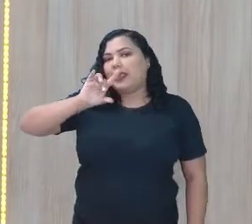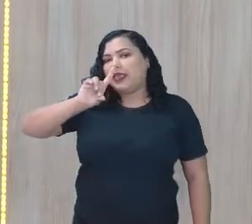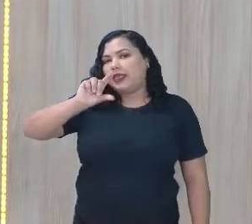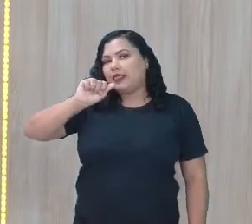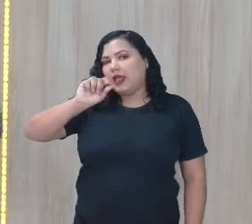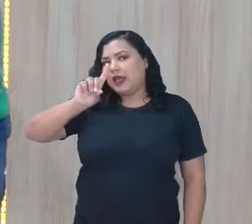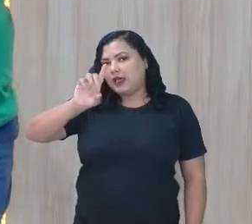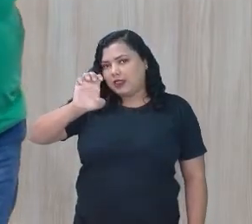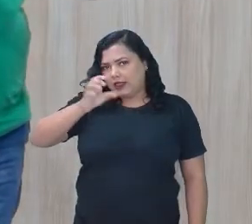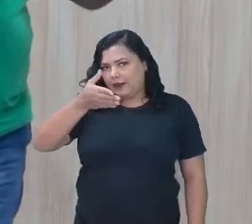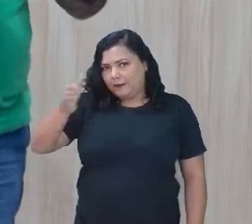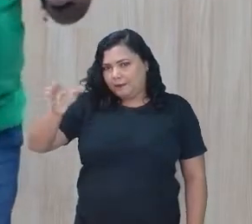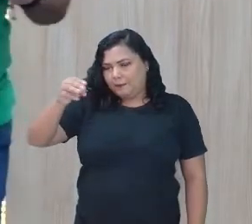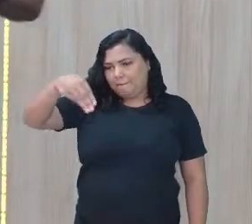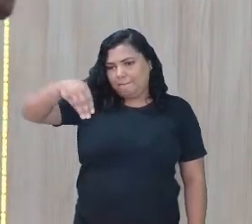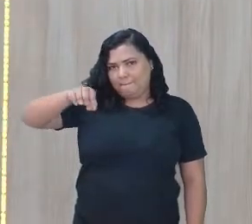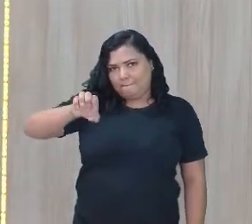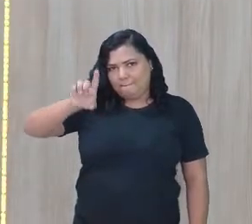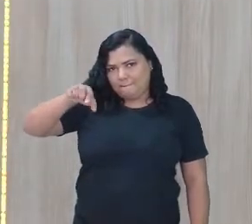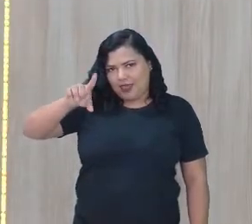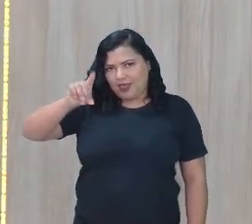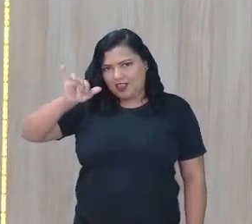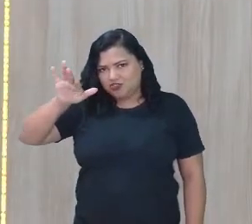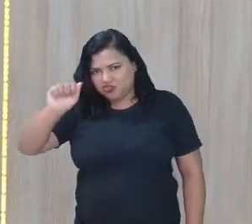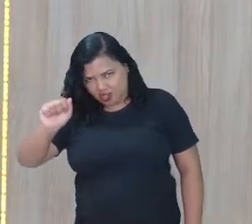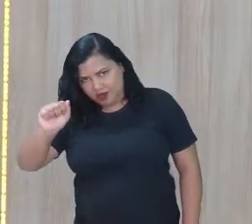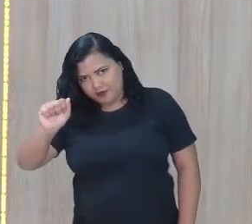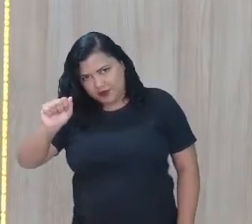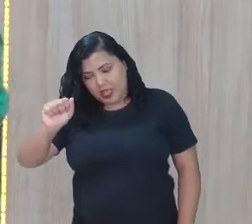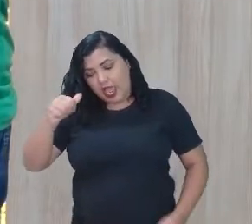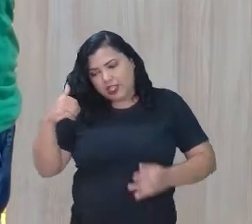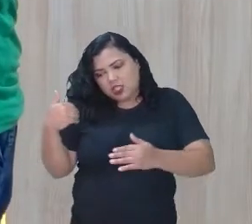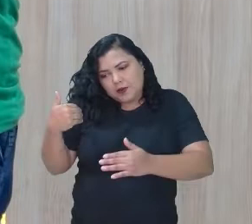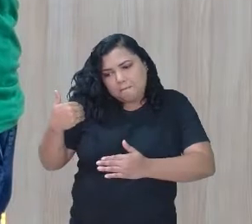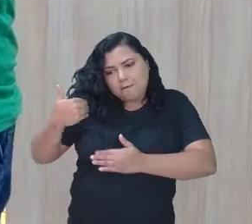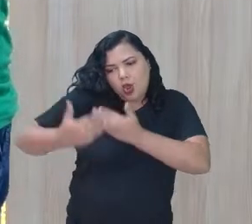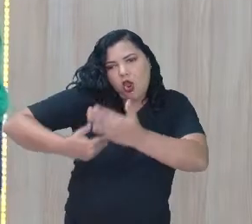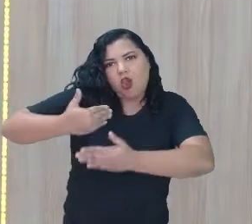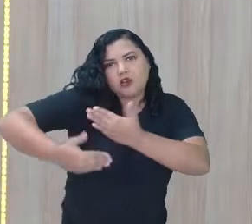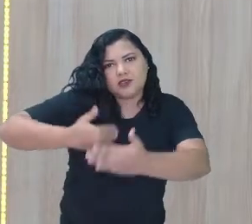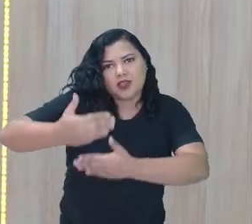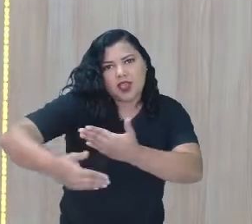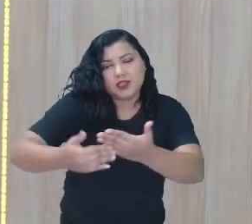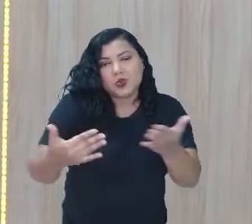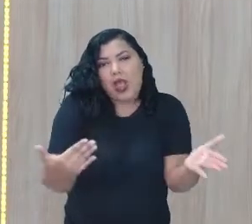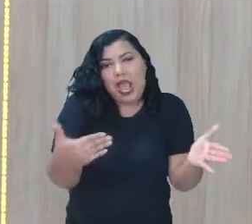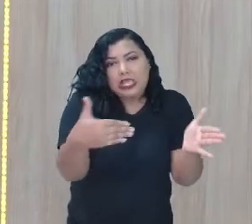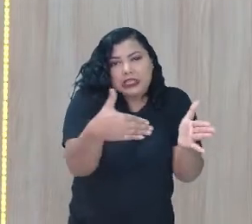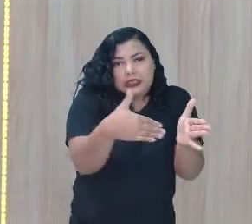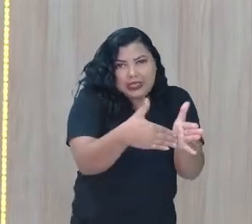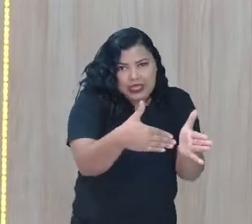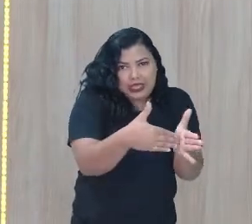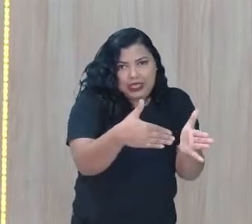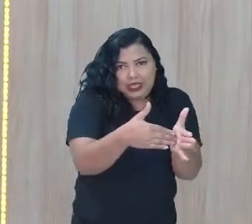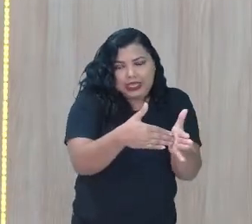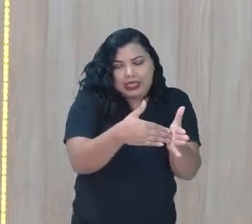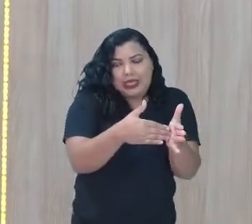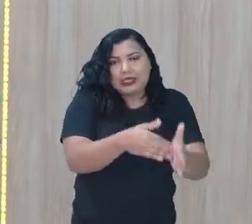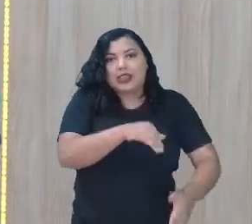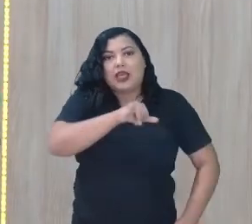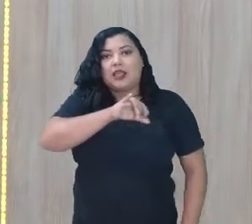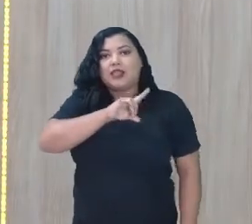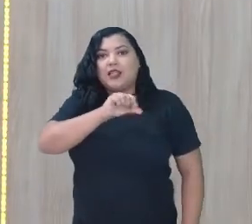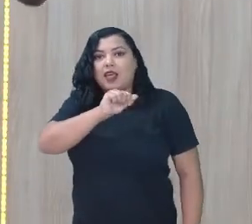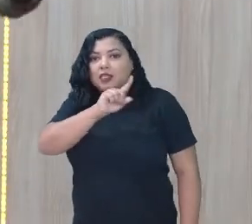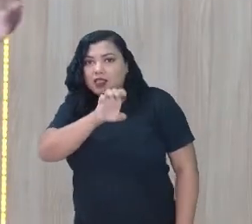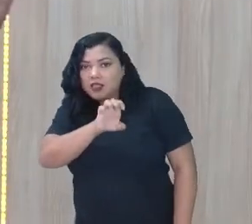vamos caminhar pela Idade Média até a transição da Idade Média para a Idade Moderna,